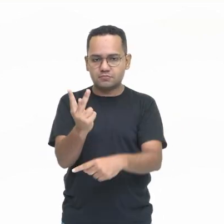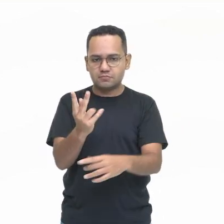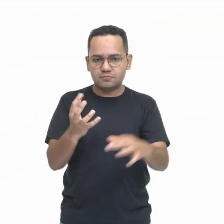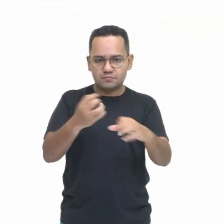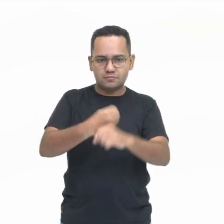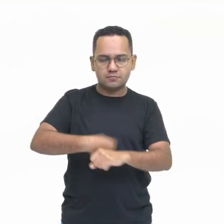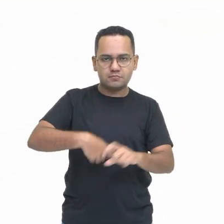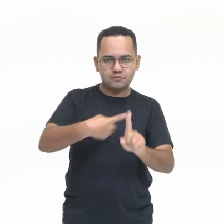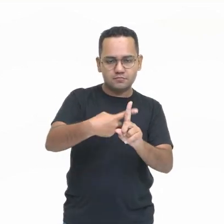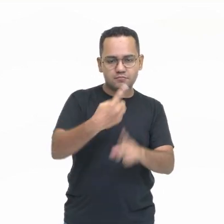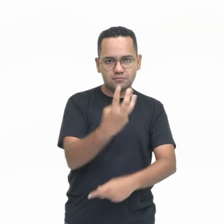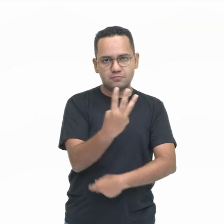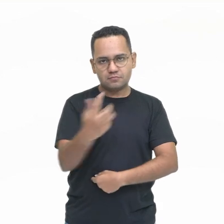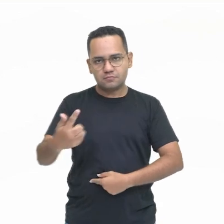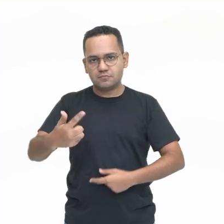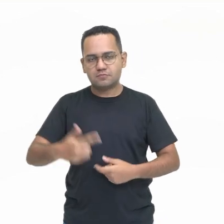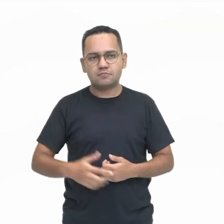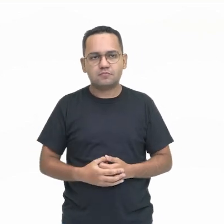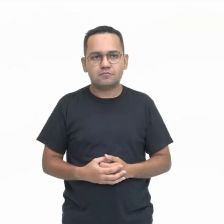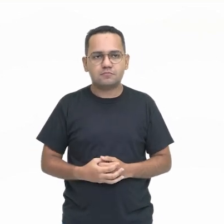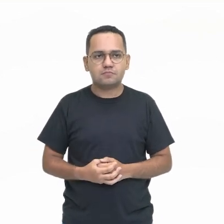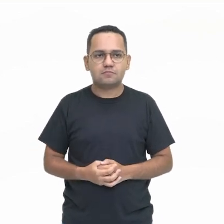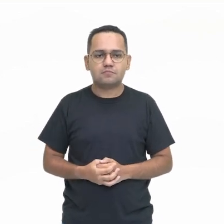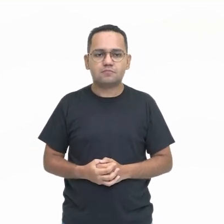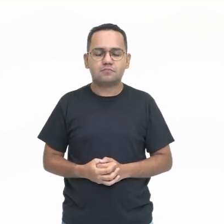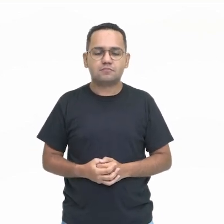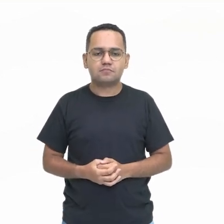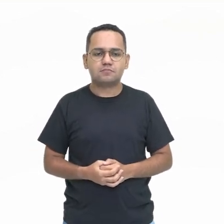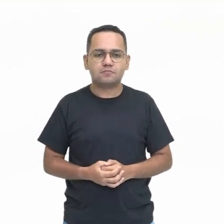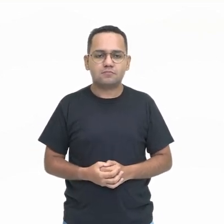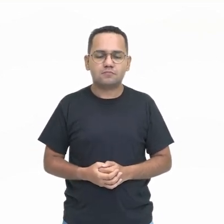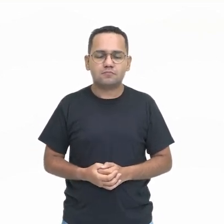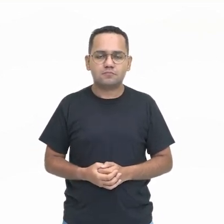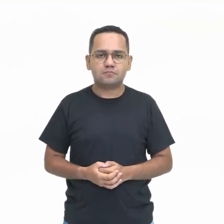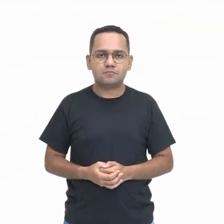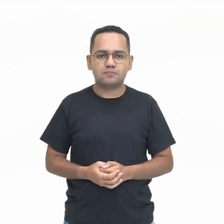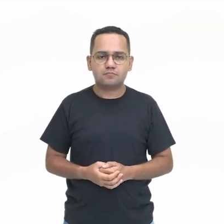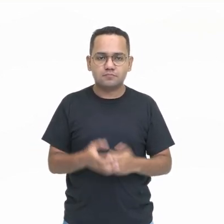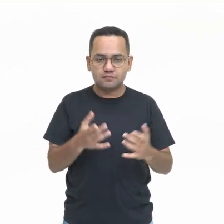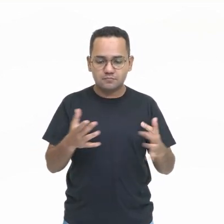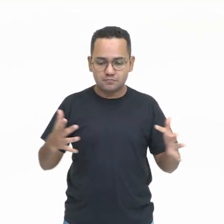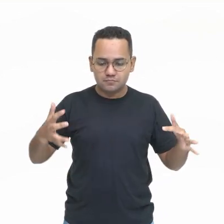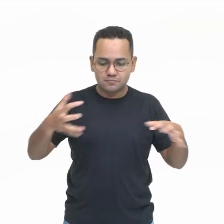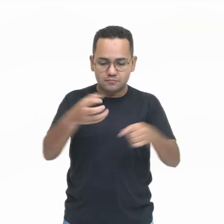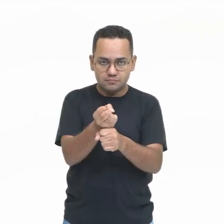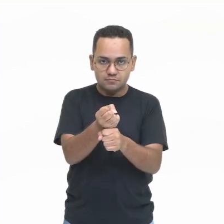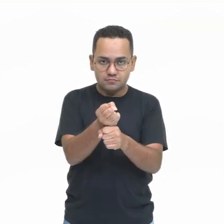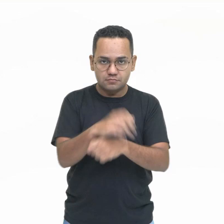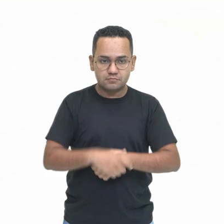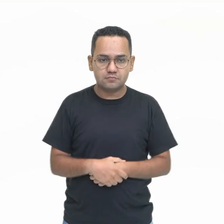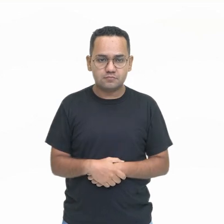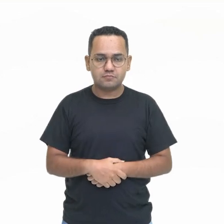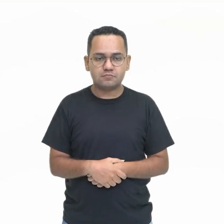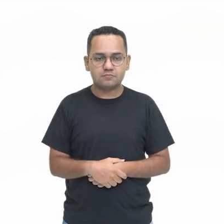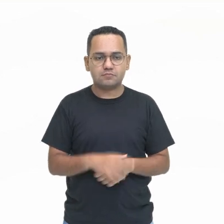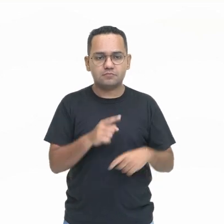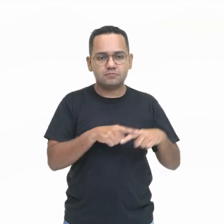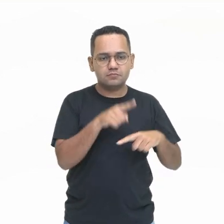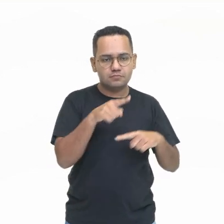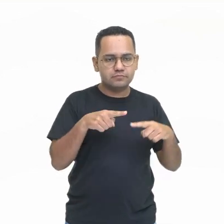2, mais 32, certo? E agora nós temos aqui que o delta